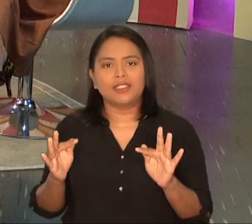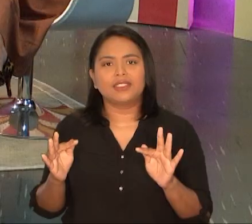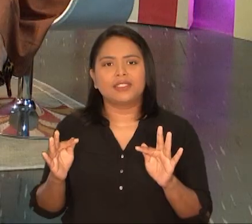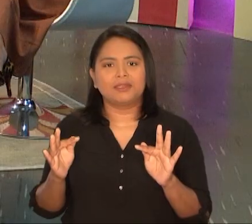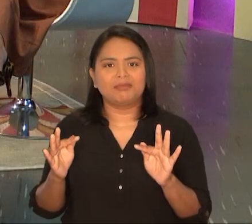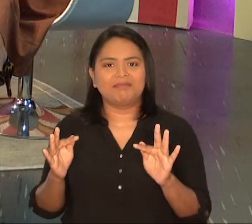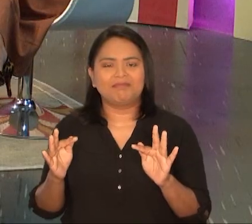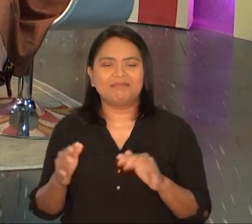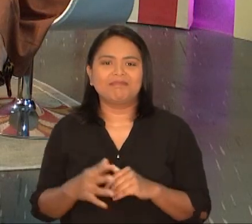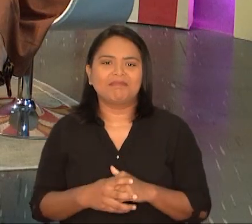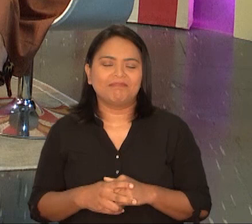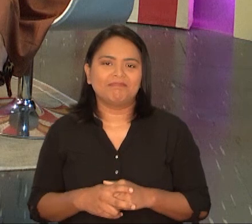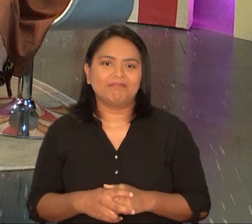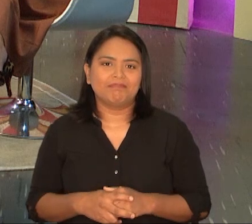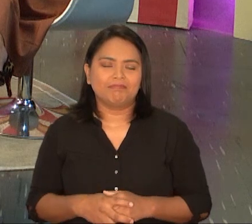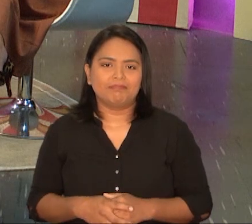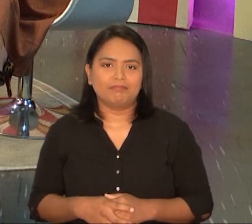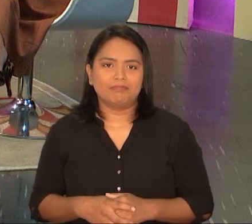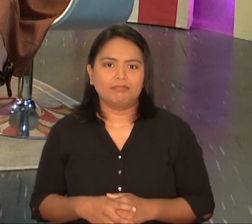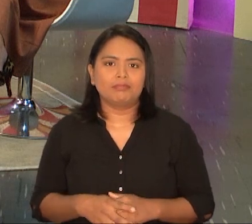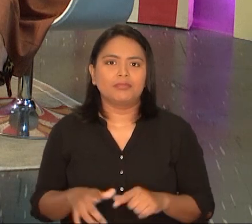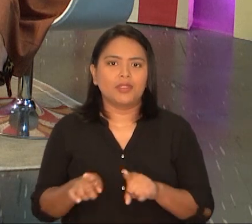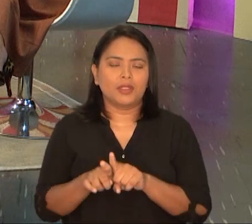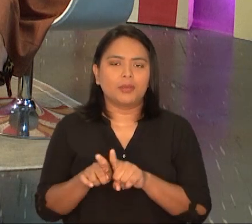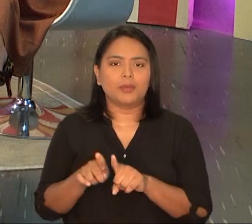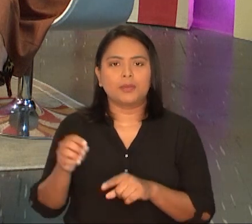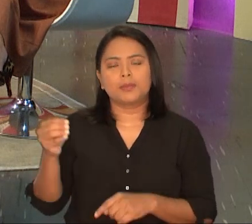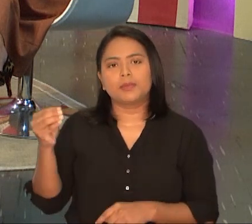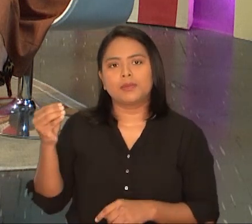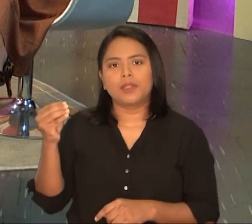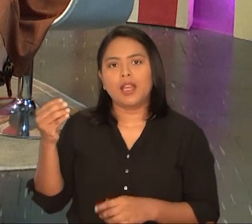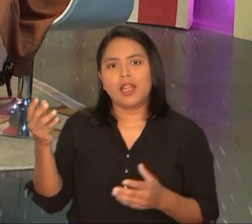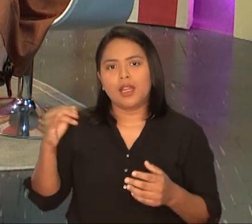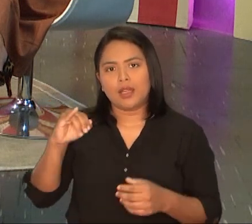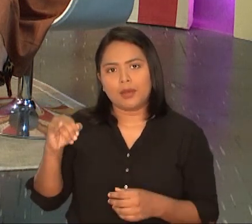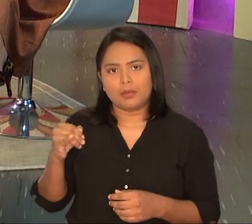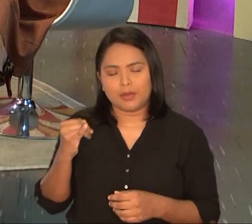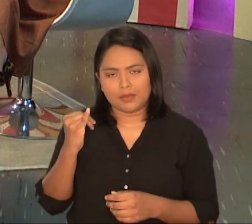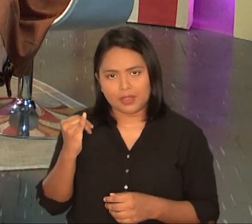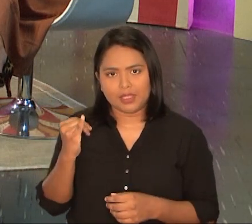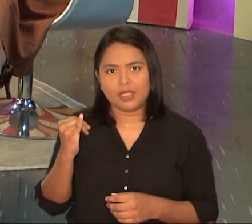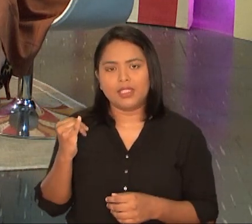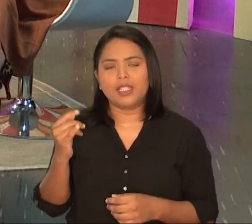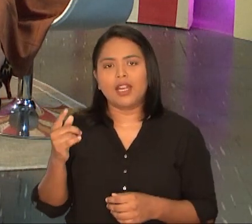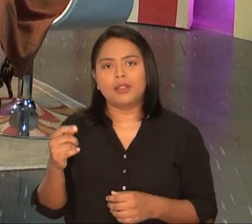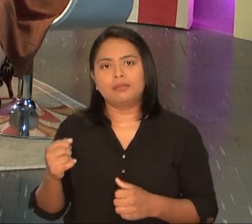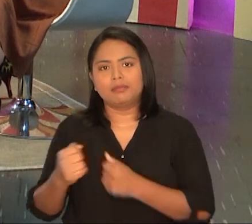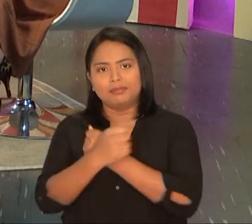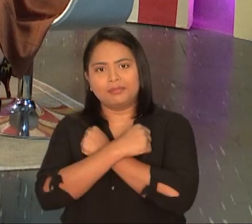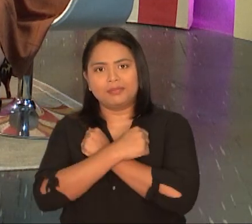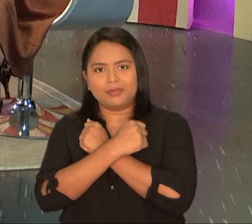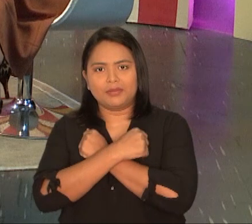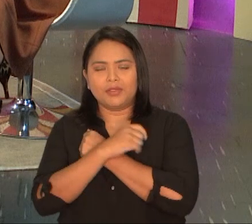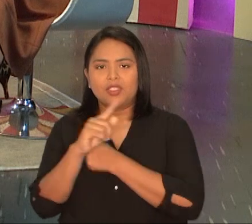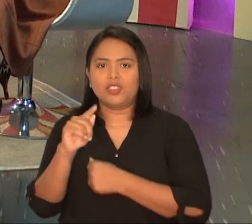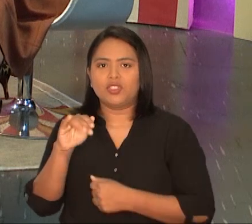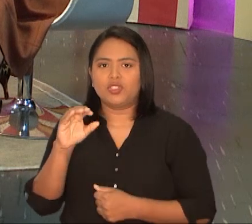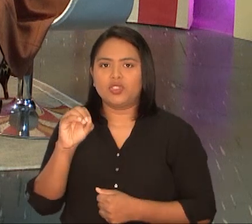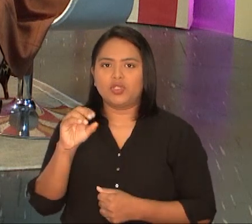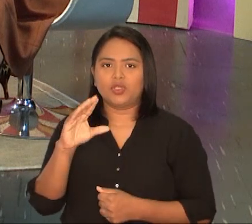Flor. Muito obrigada. Eu quero aproveitar para mandar um abraço especial para a professora Gioconda Martinez, que é mãe da Beatriz. Ela que